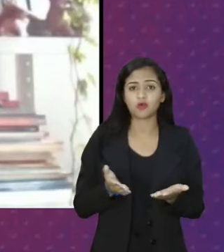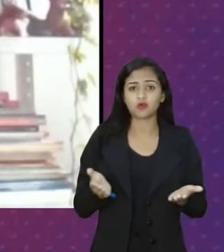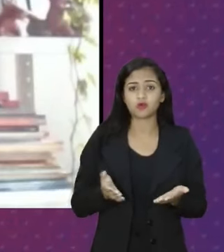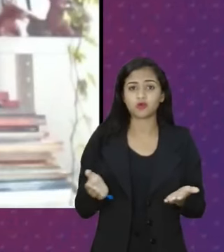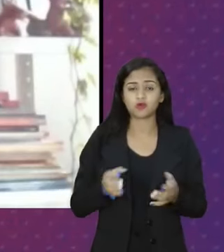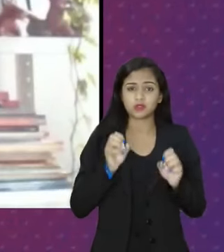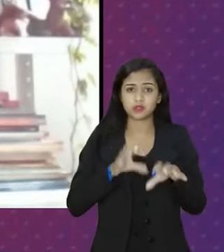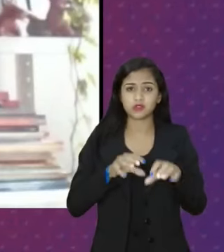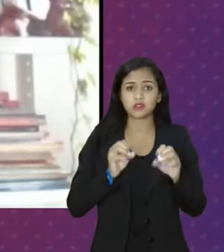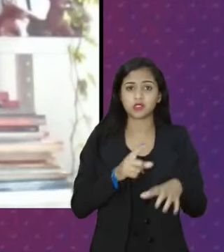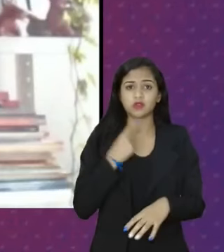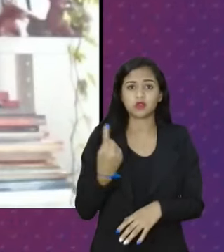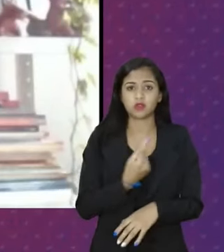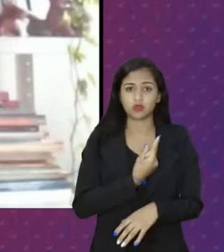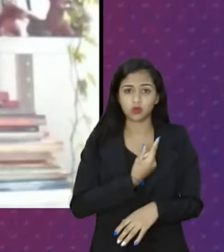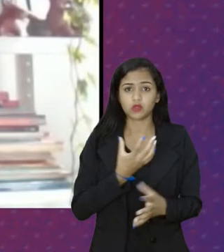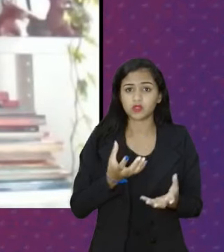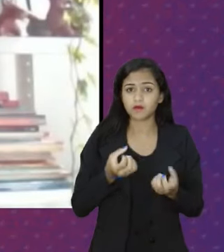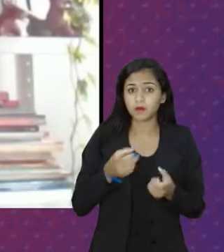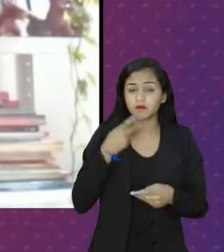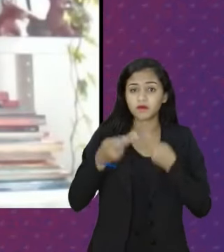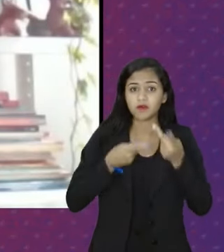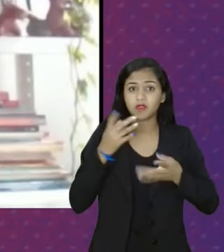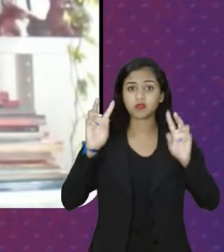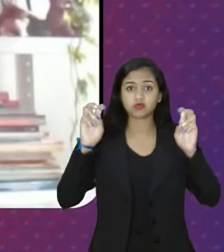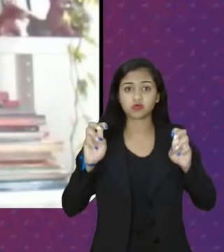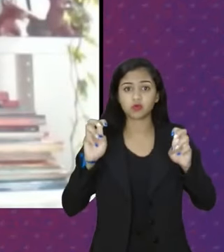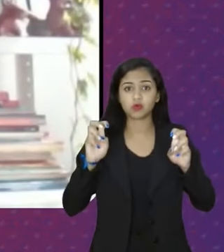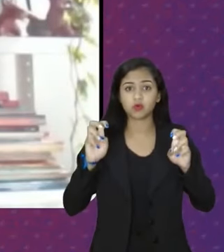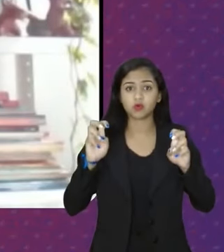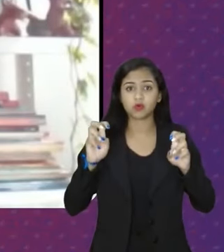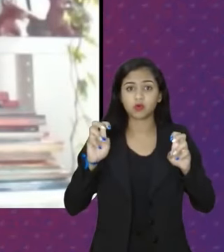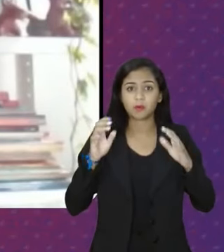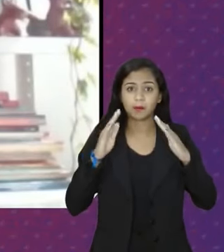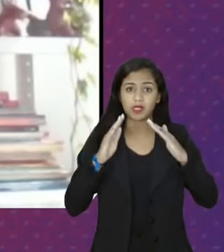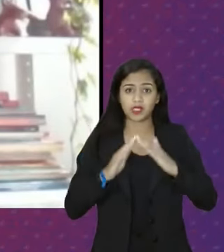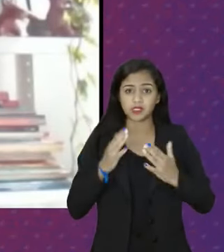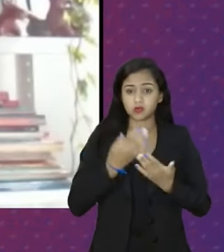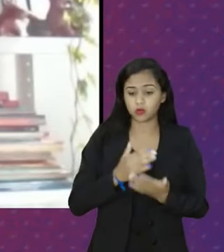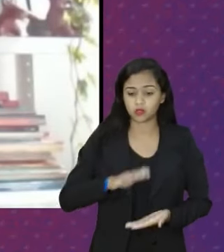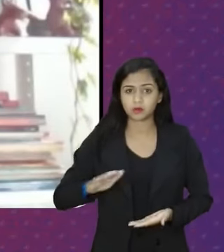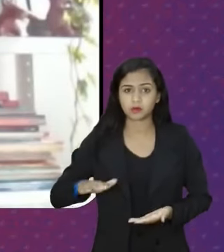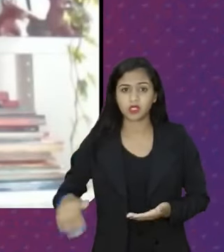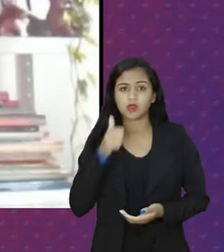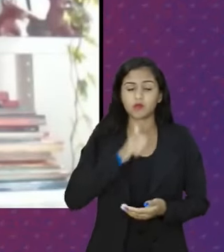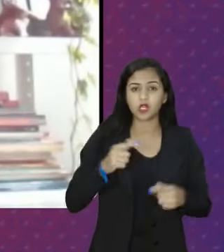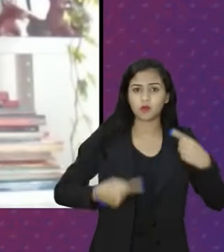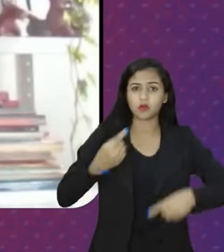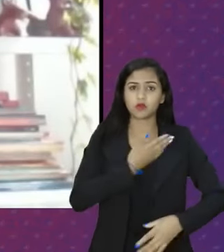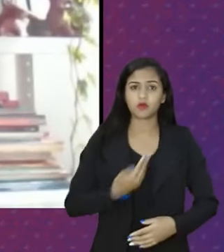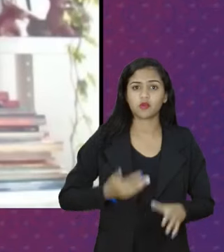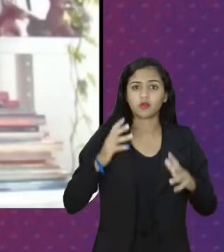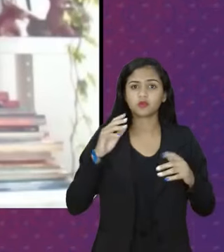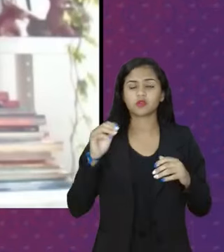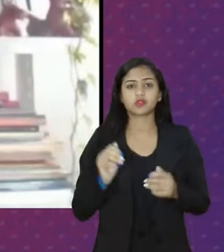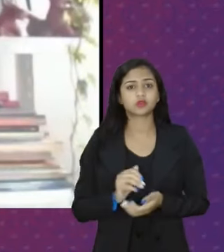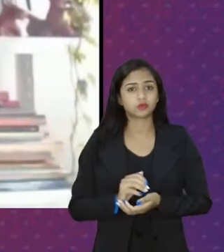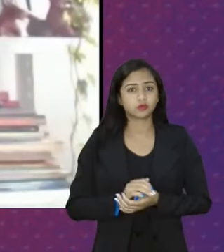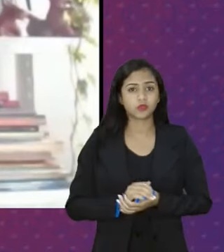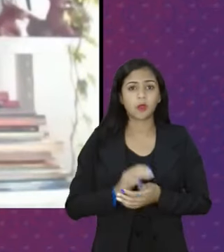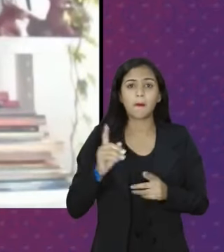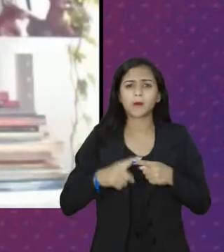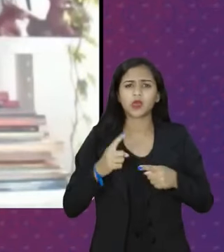aula, nós vamos falar sobre as creches, as mulheres e as políticas públicas de cuidado, por que